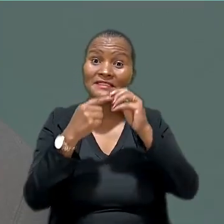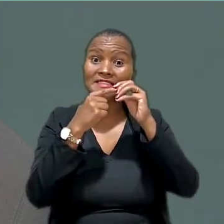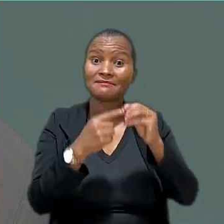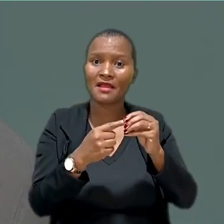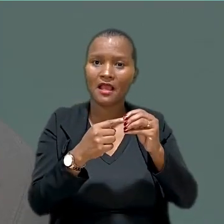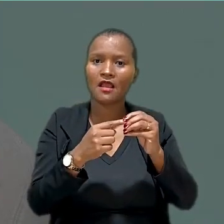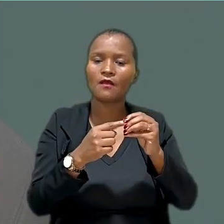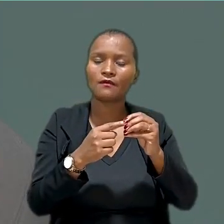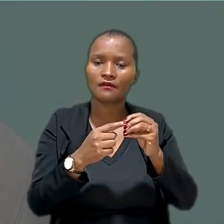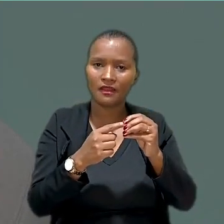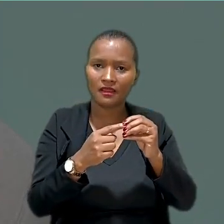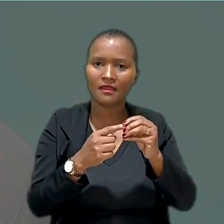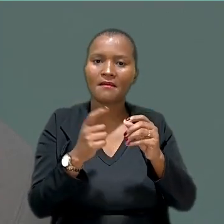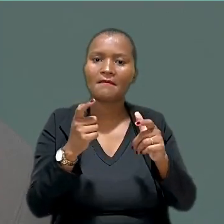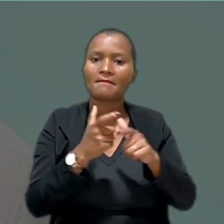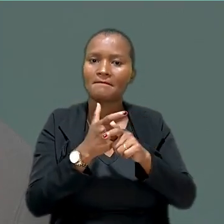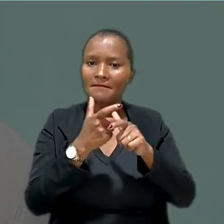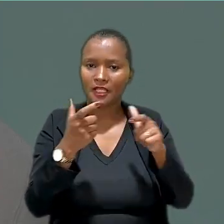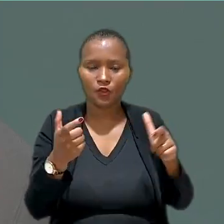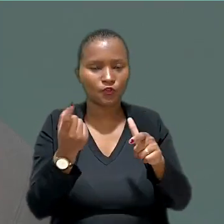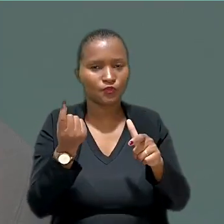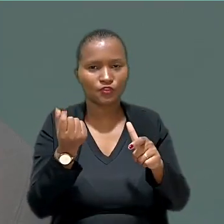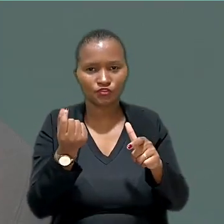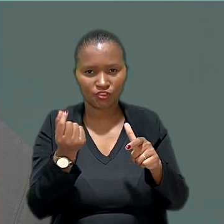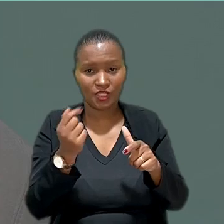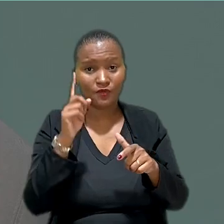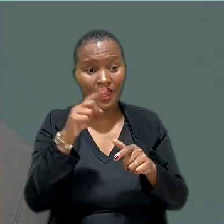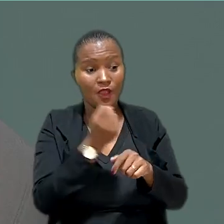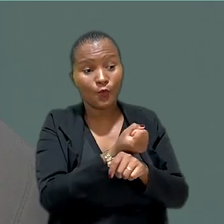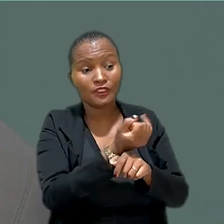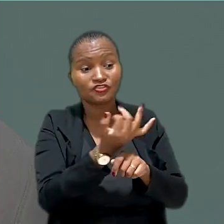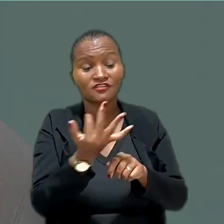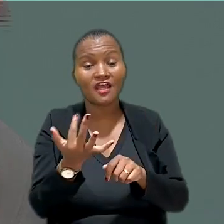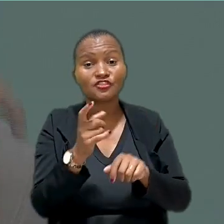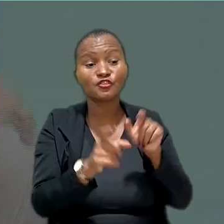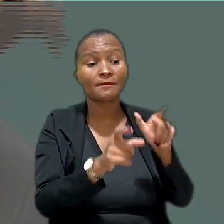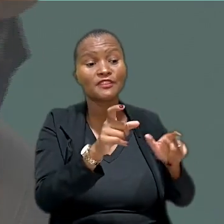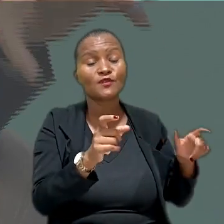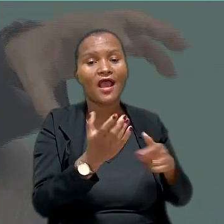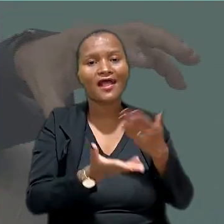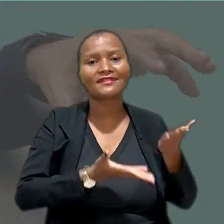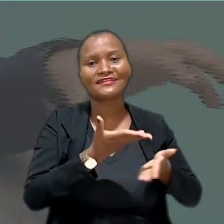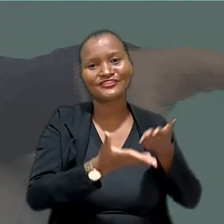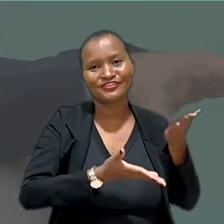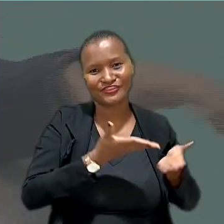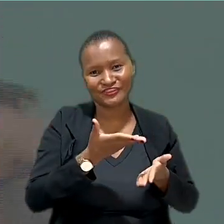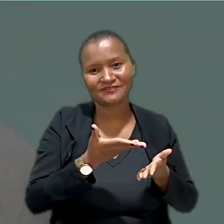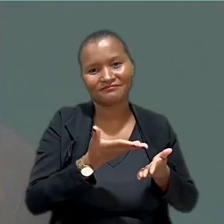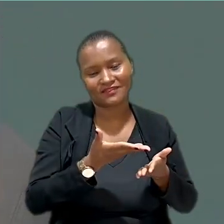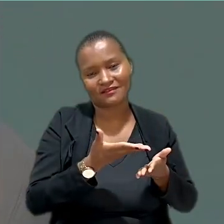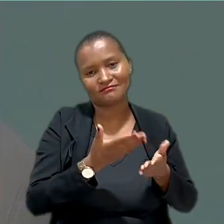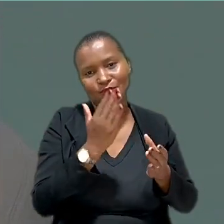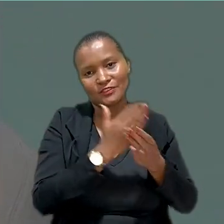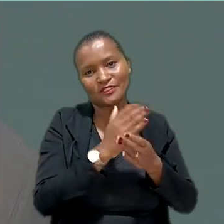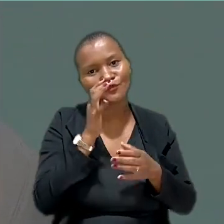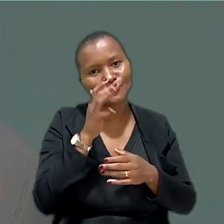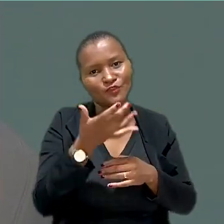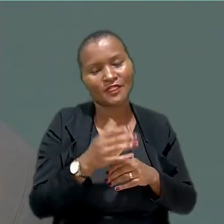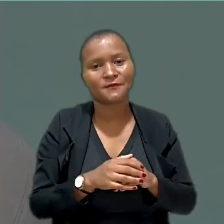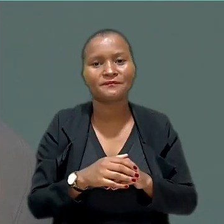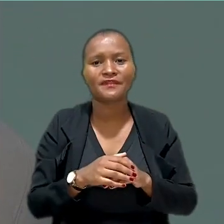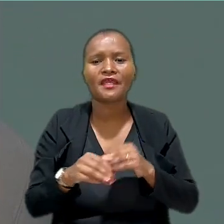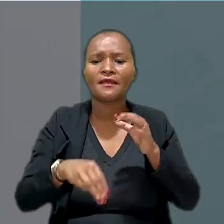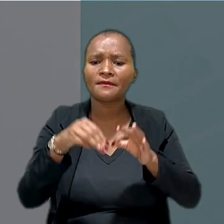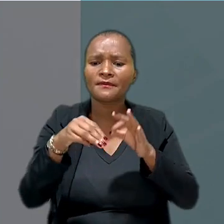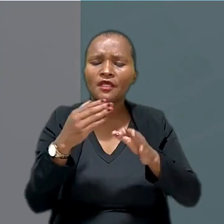principalmente, é maior até do que o número de recursos financeiros, a quantidade de pessoas atendidas nesses casos são solucionados. Ministro, todos